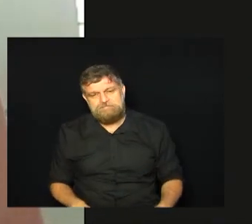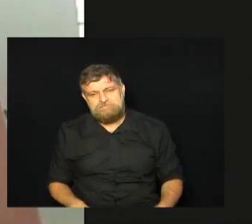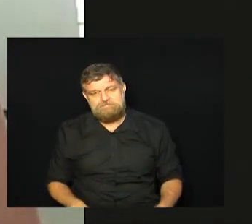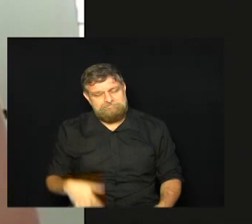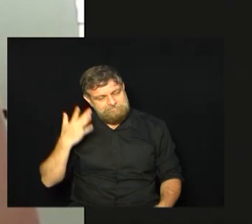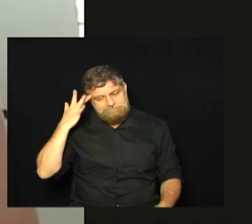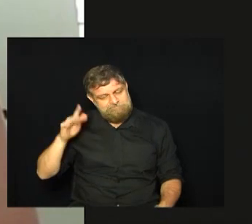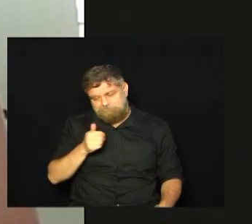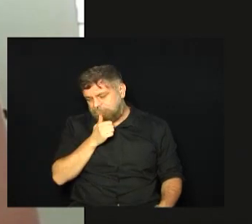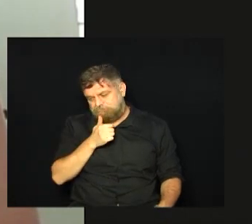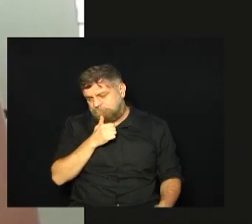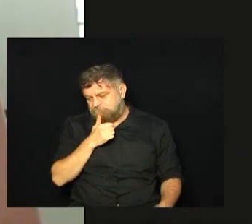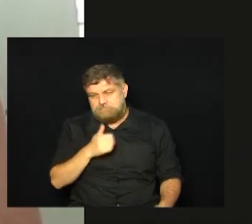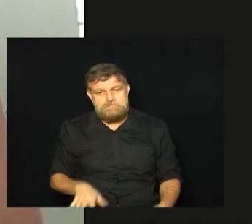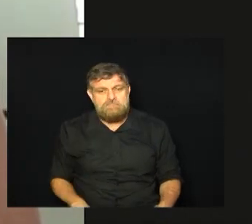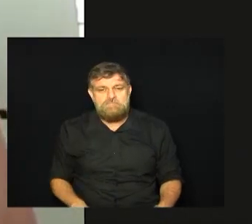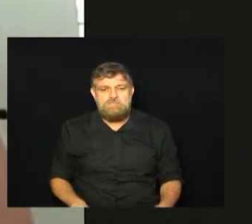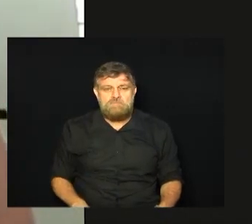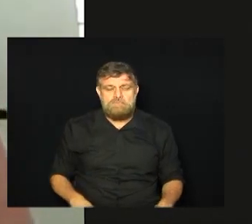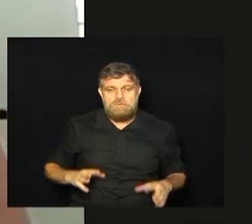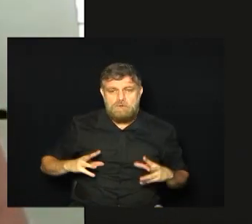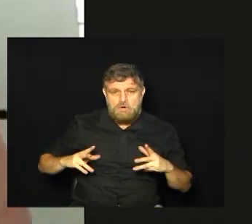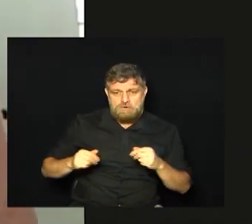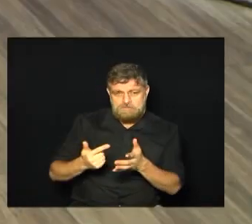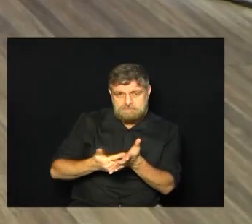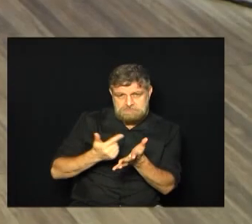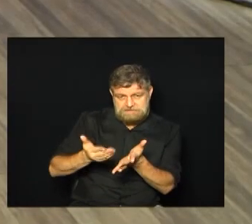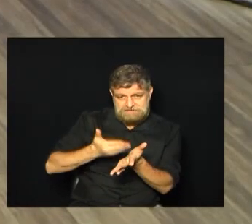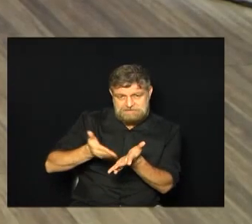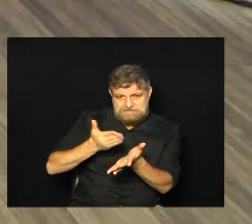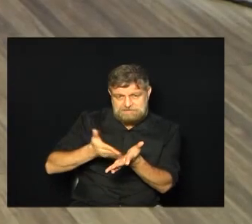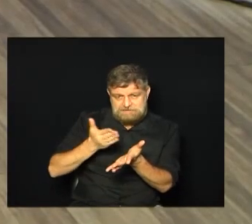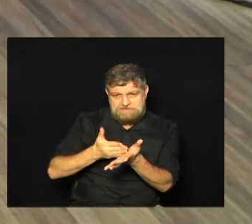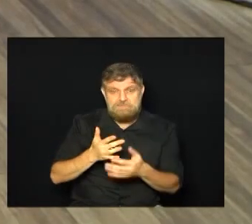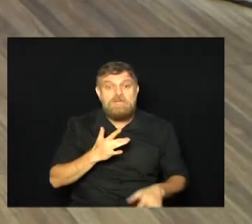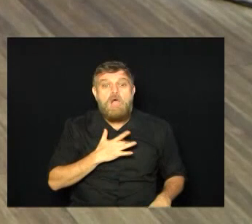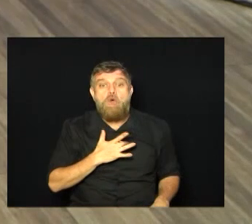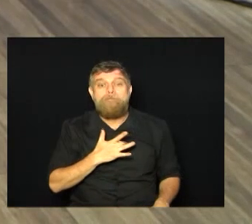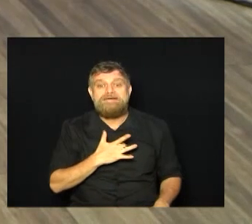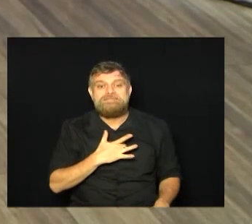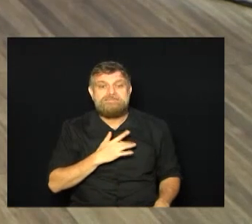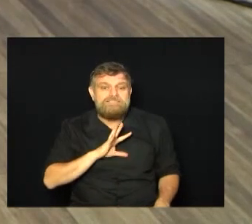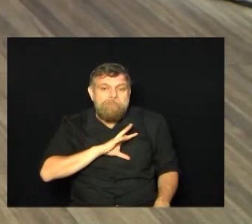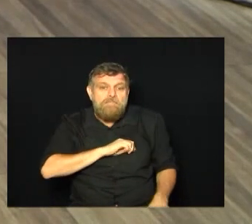Não sei ainda. Ô Jenny, todos os seus livros são de romance?